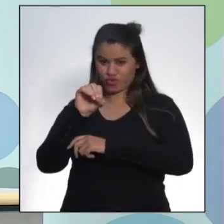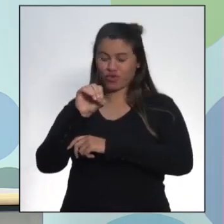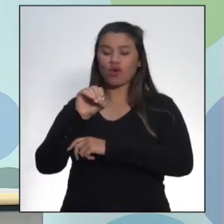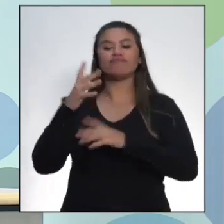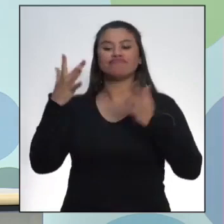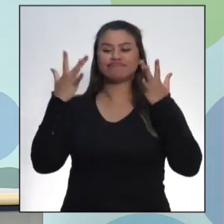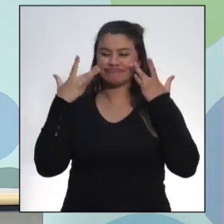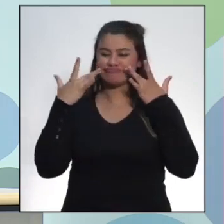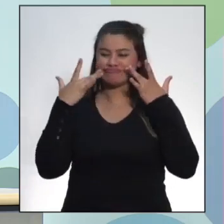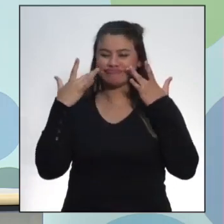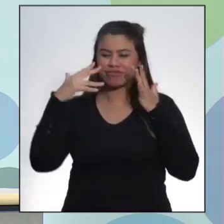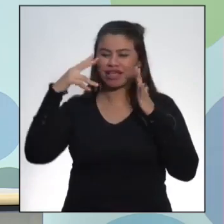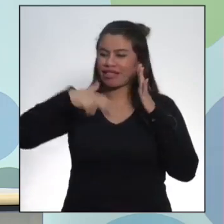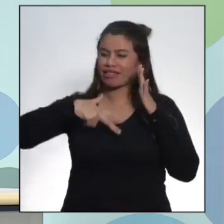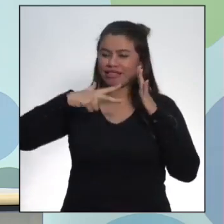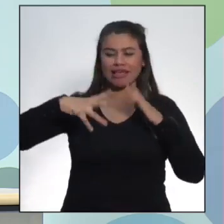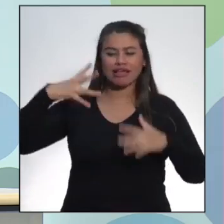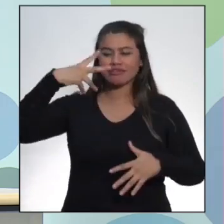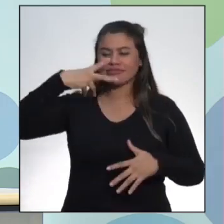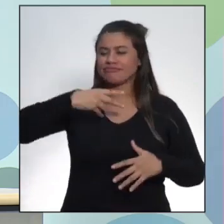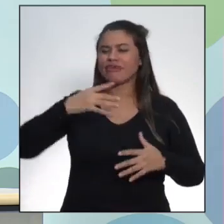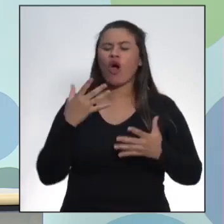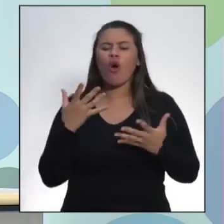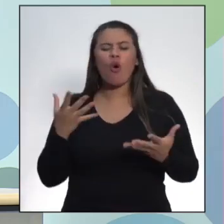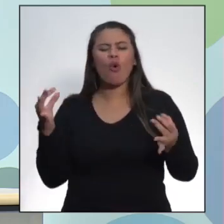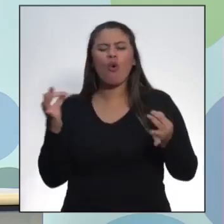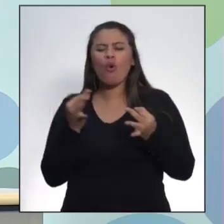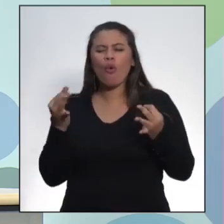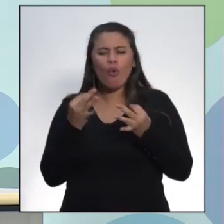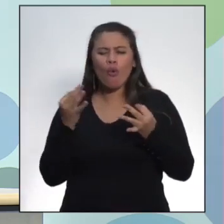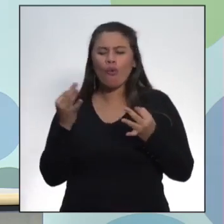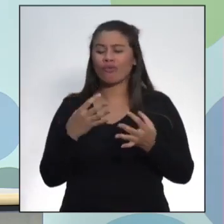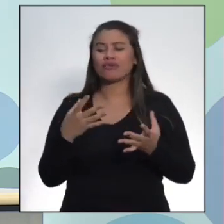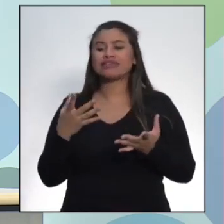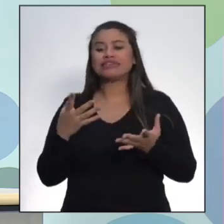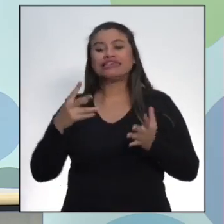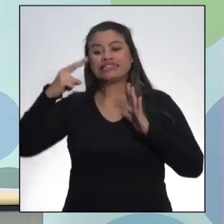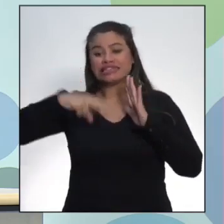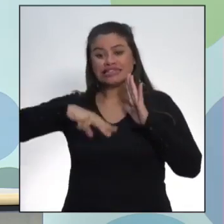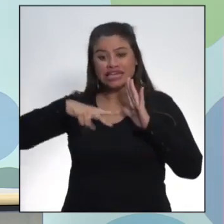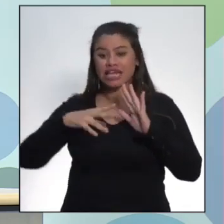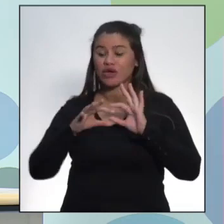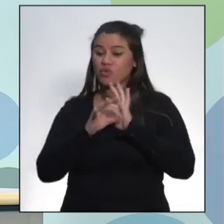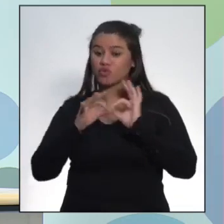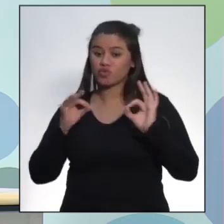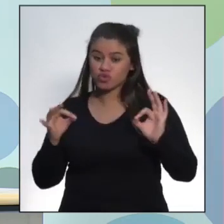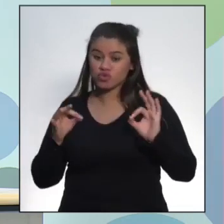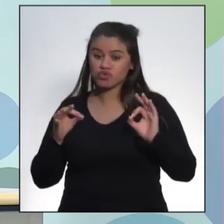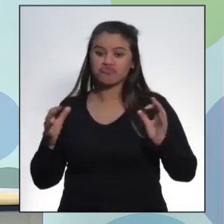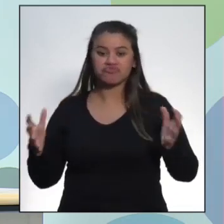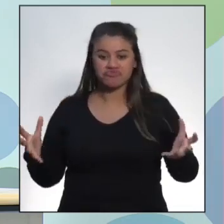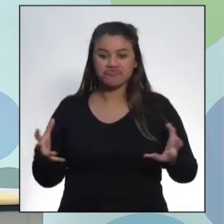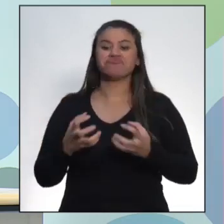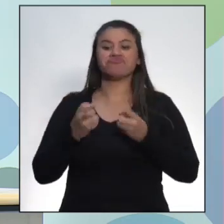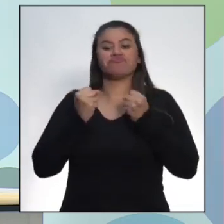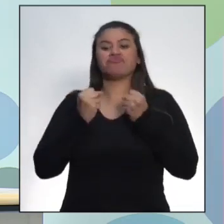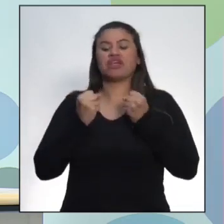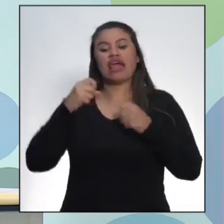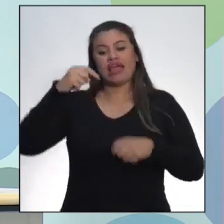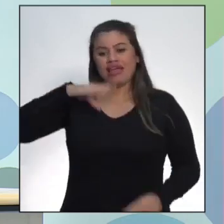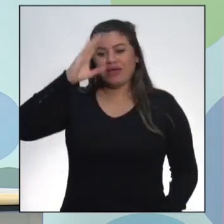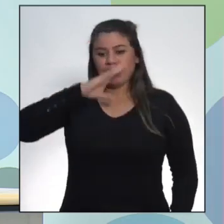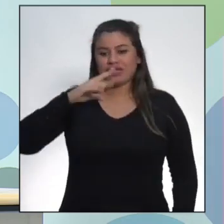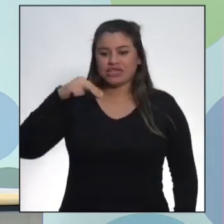né? Ler texto teatral é sempre muito bom, sempre envolvente. Nós temos no Brasil teatrólogos maravilhosos,